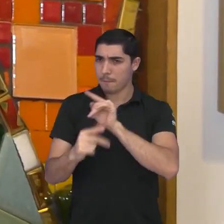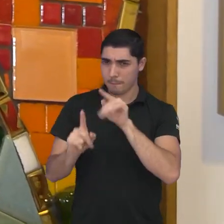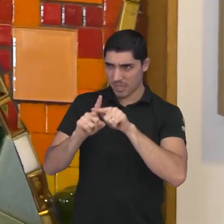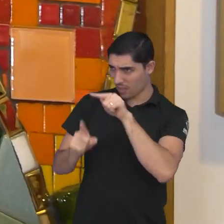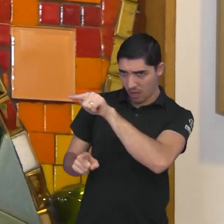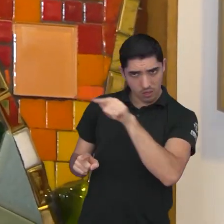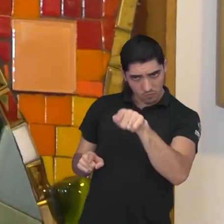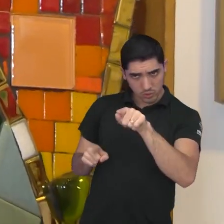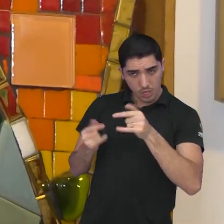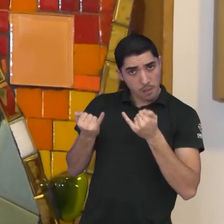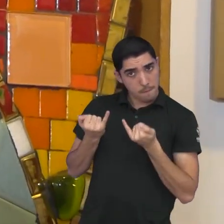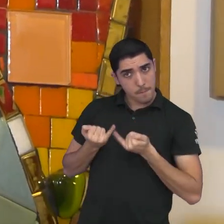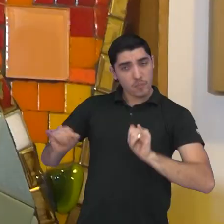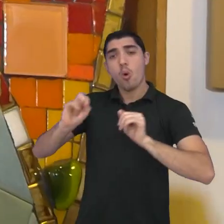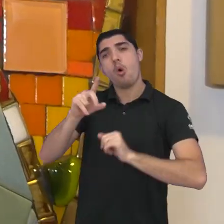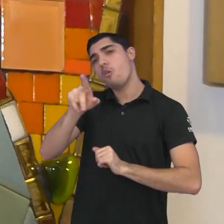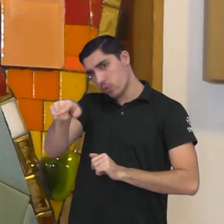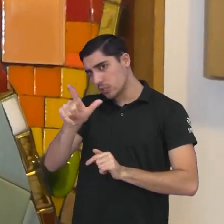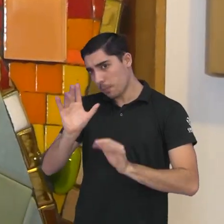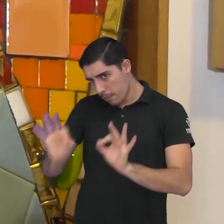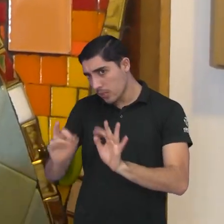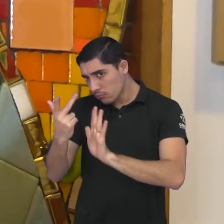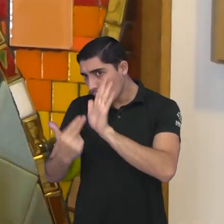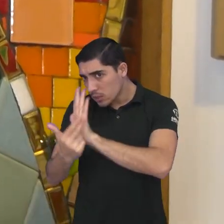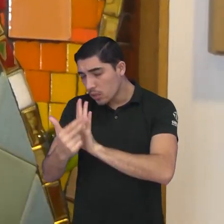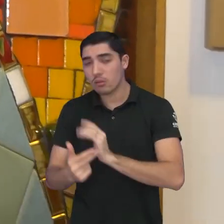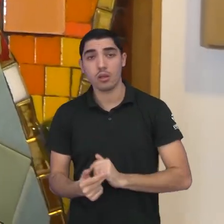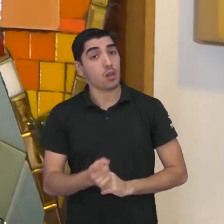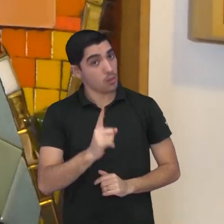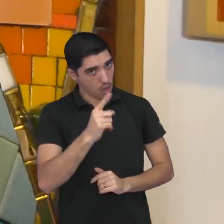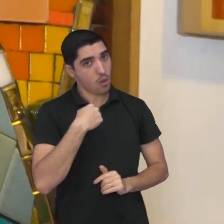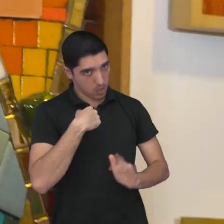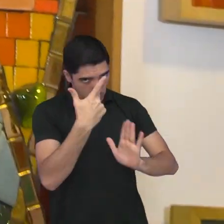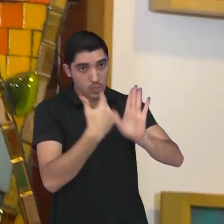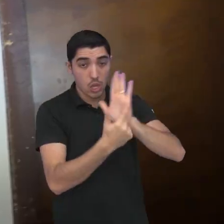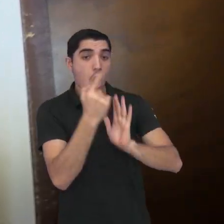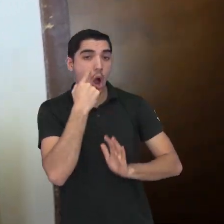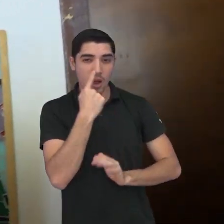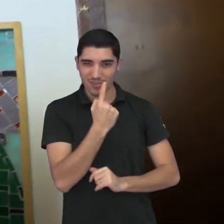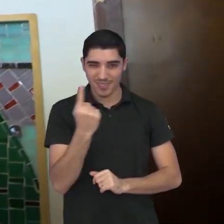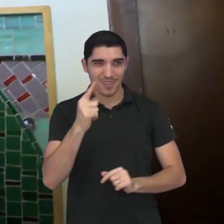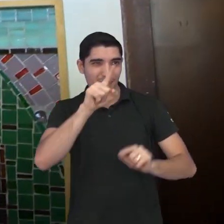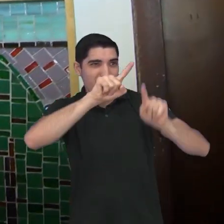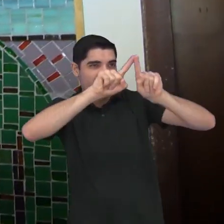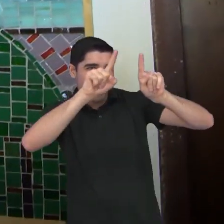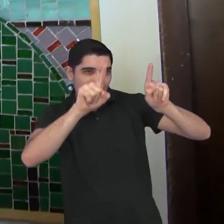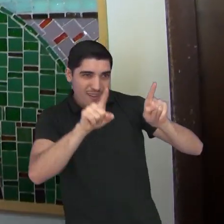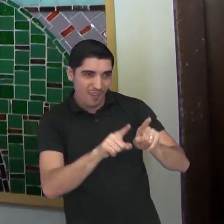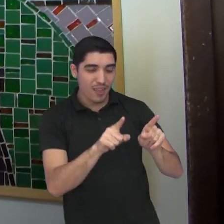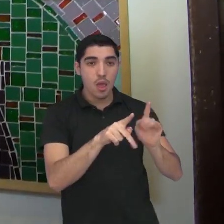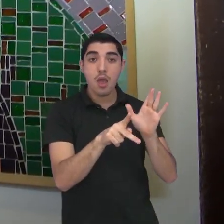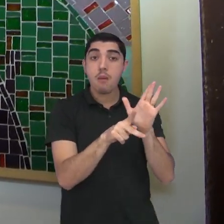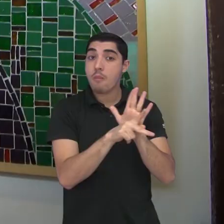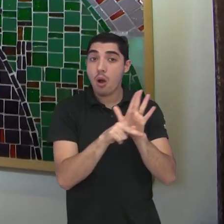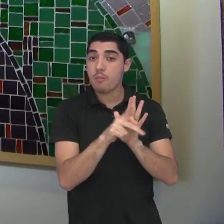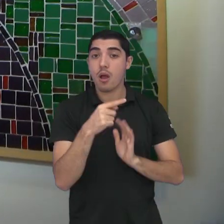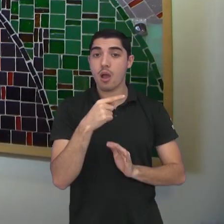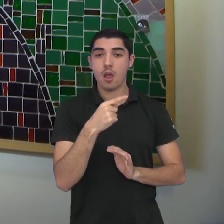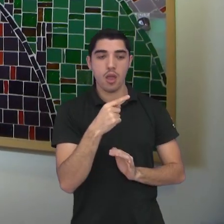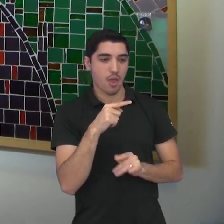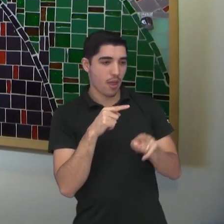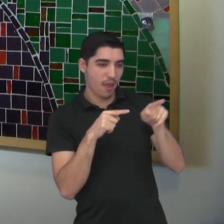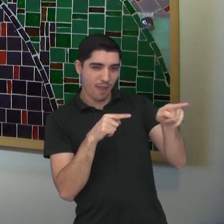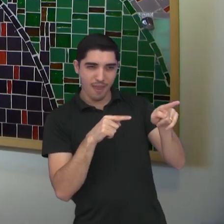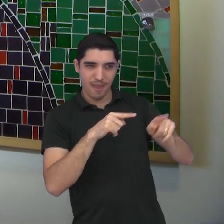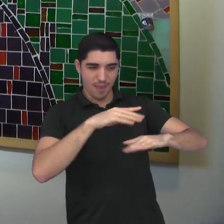isso daqui foi totalmente aleatório, ou não? Você desenhou? Como foi isso? Tudo isso, como são elipses, que eu tirei da